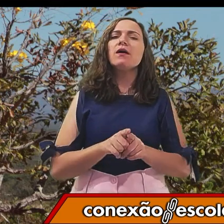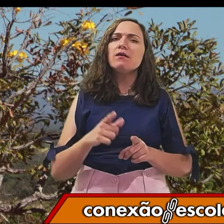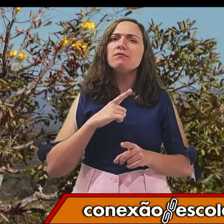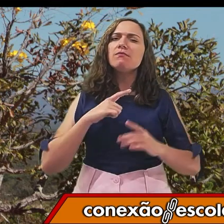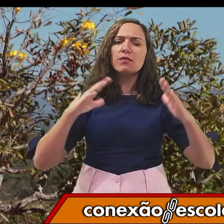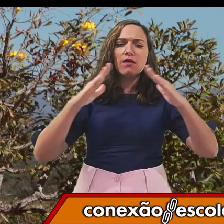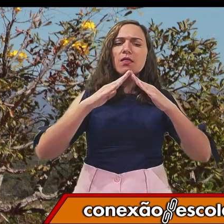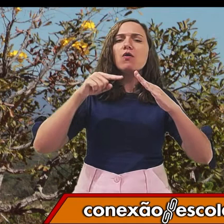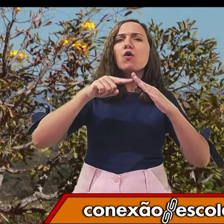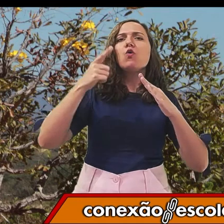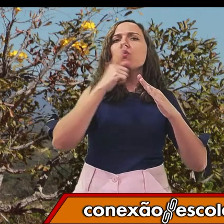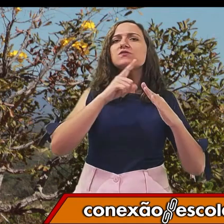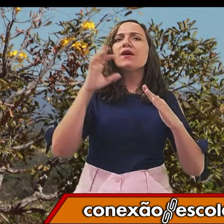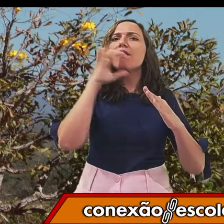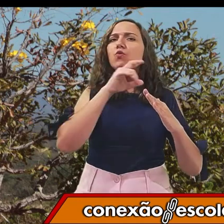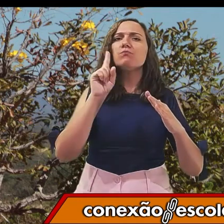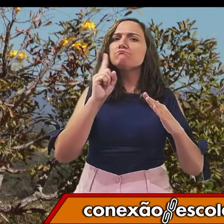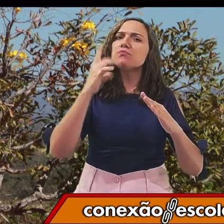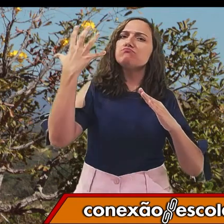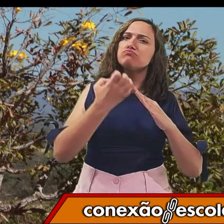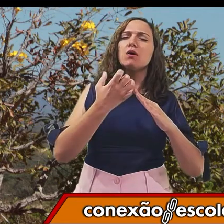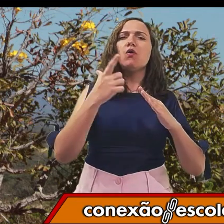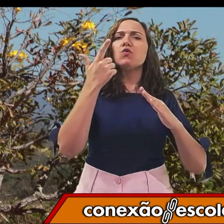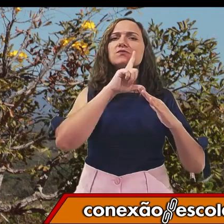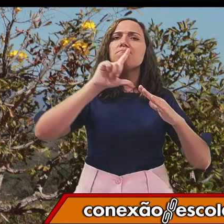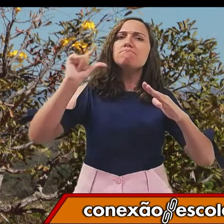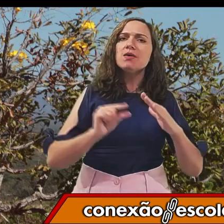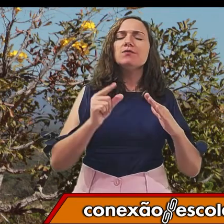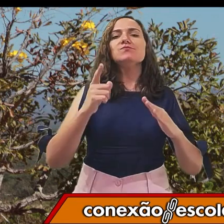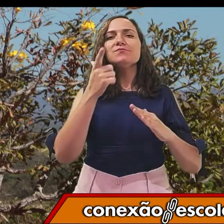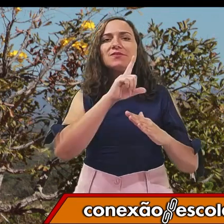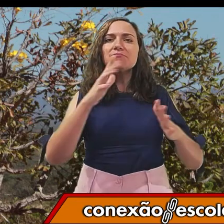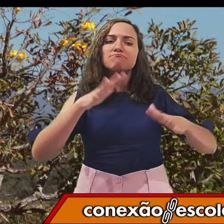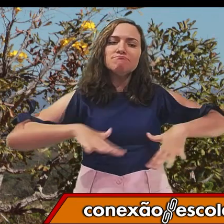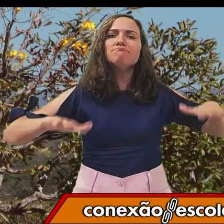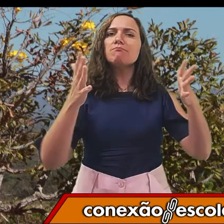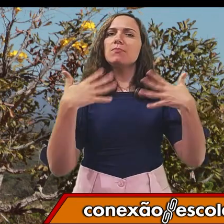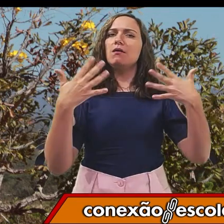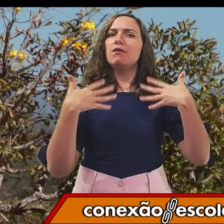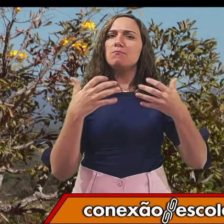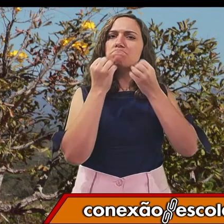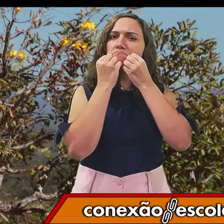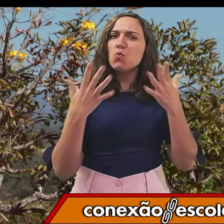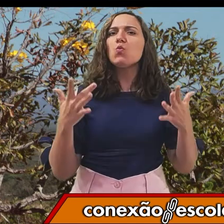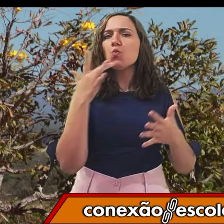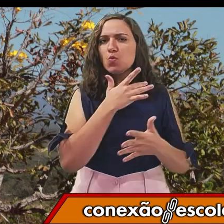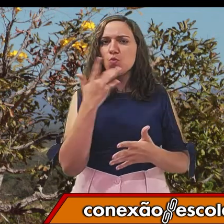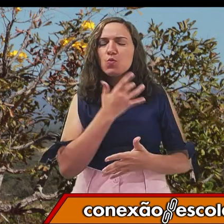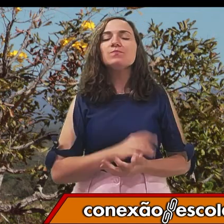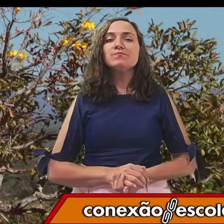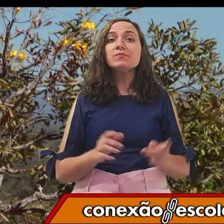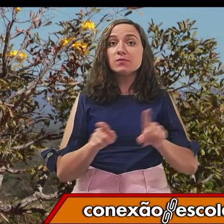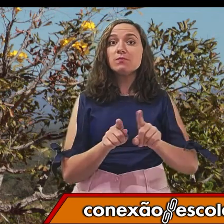telhados tradicionais. Eles ajudam a refrescar os prédios nas épocas quentes. A conservação da água